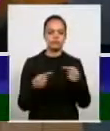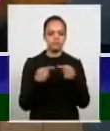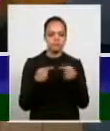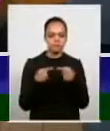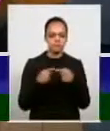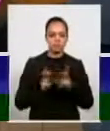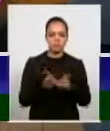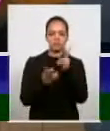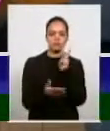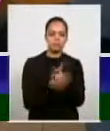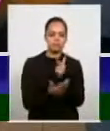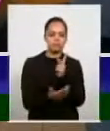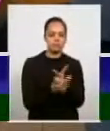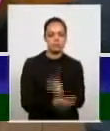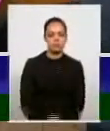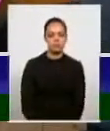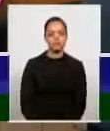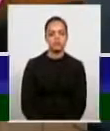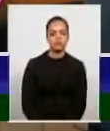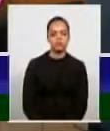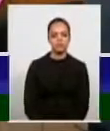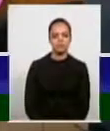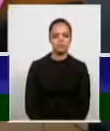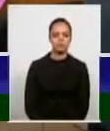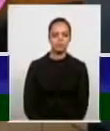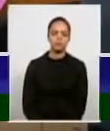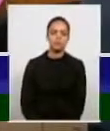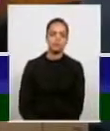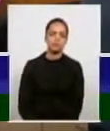concordam, permaneçam como estão.